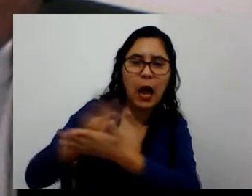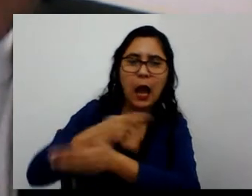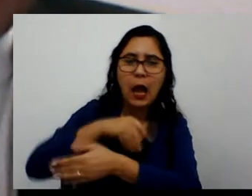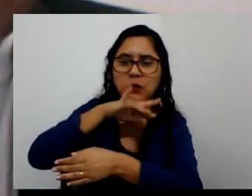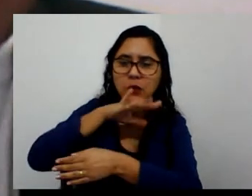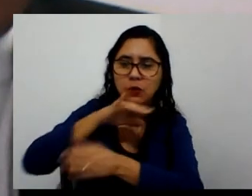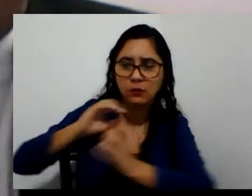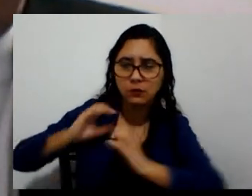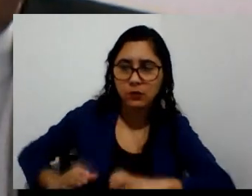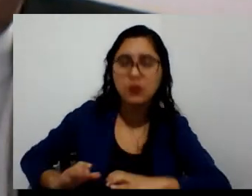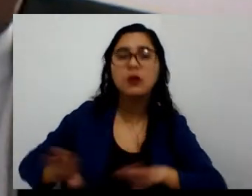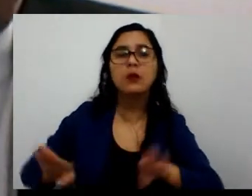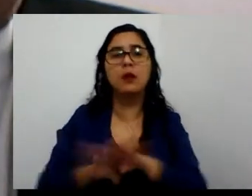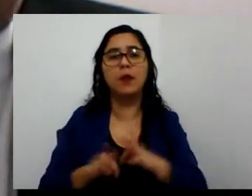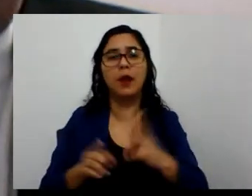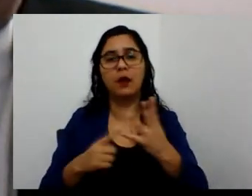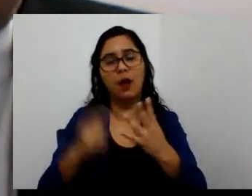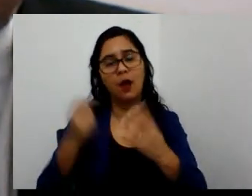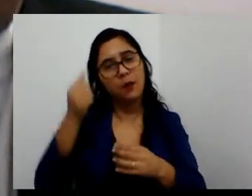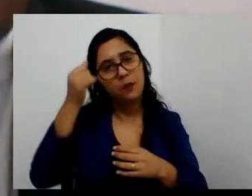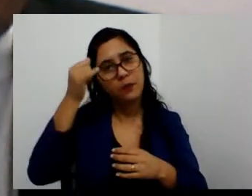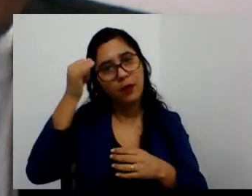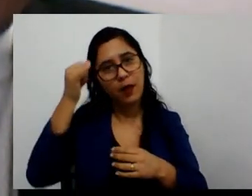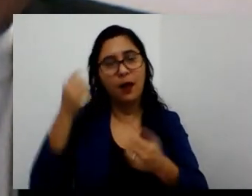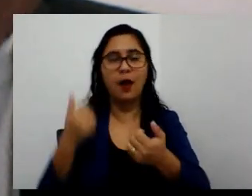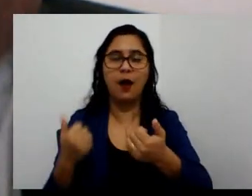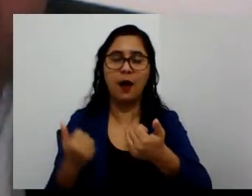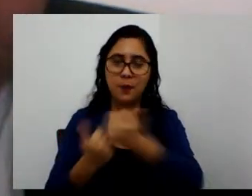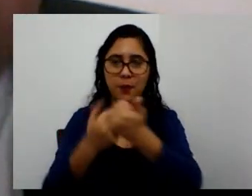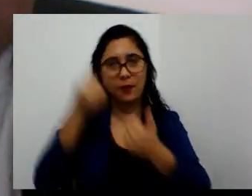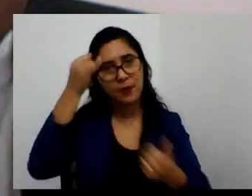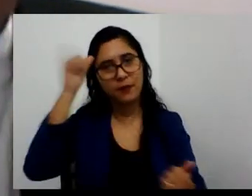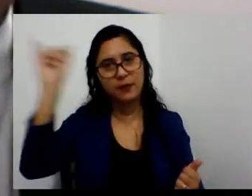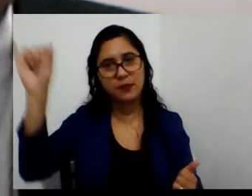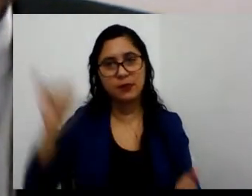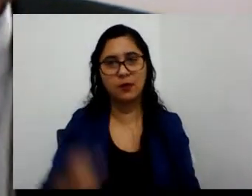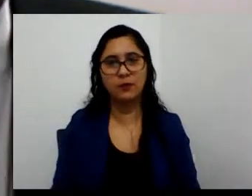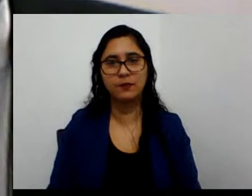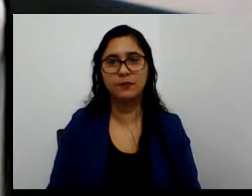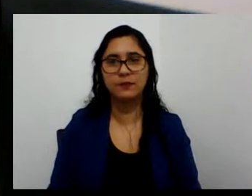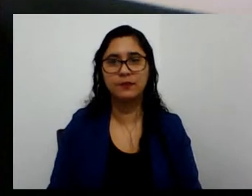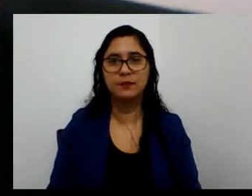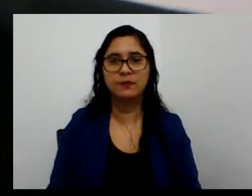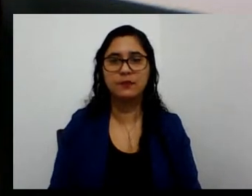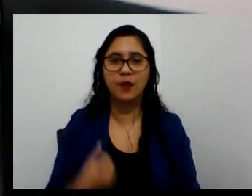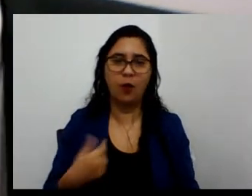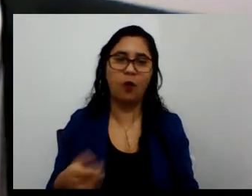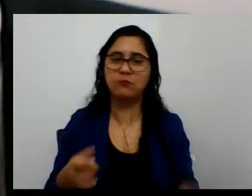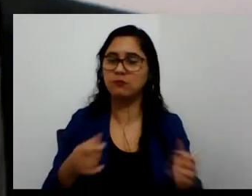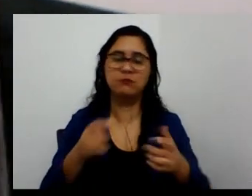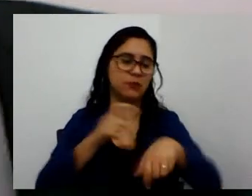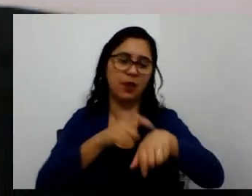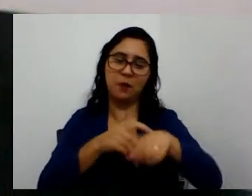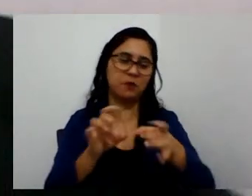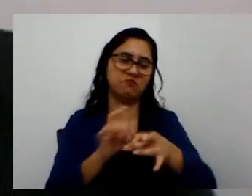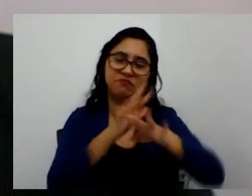à prevenção, por exemplo, com software antiplágio. Continuo devolvendo mais alguns minutos ao debate. Muito